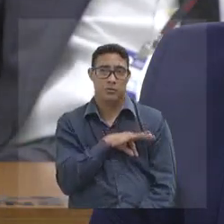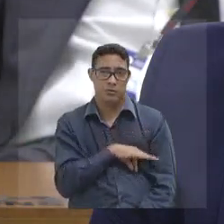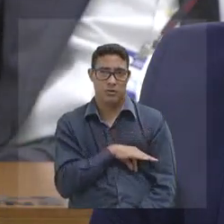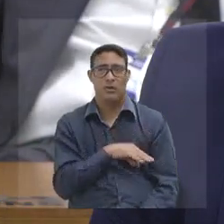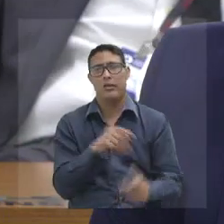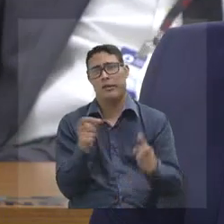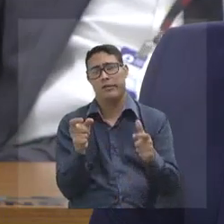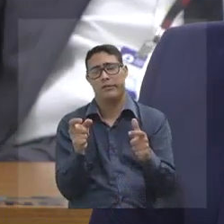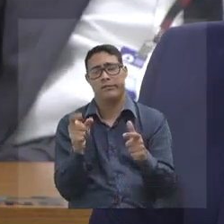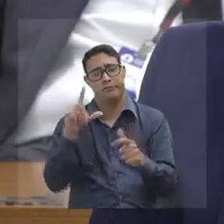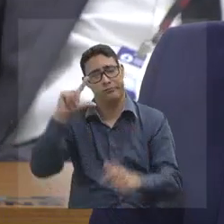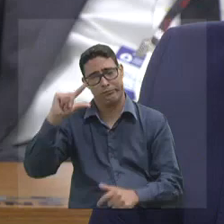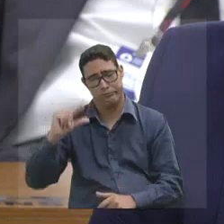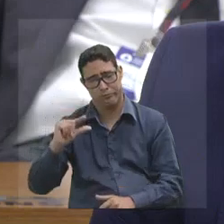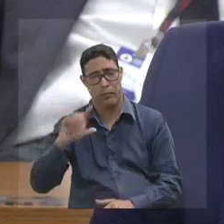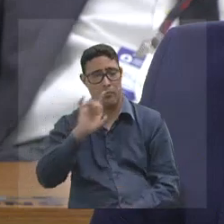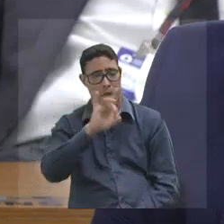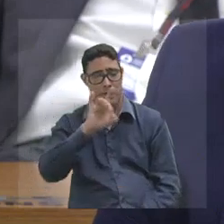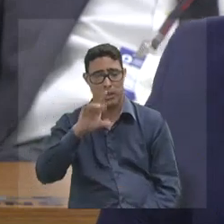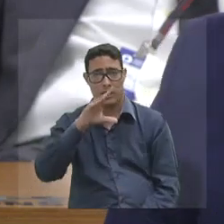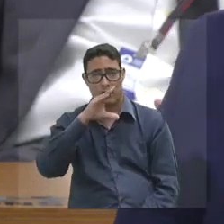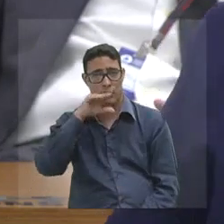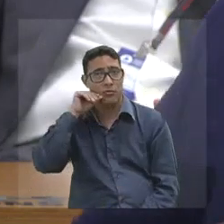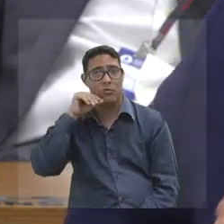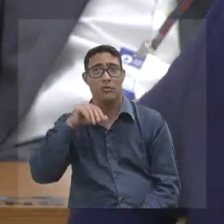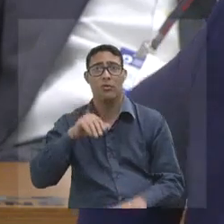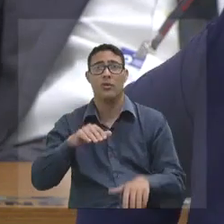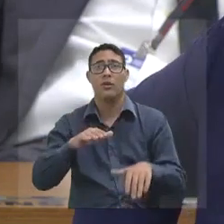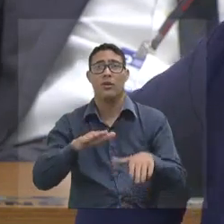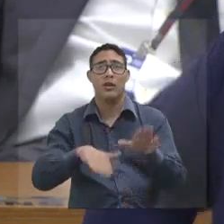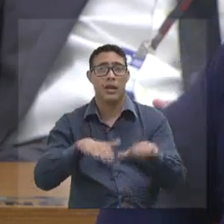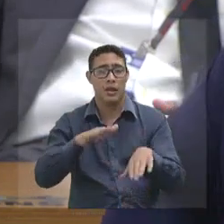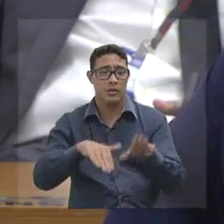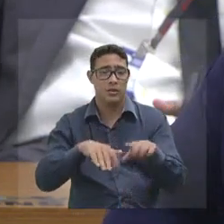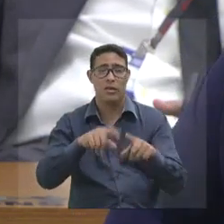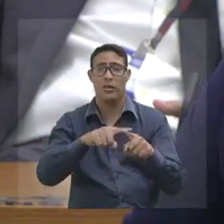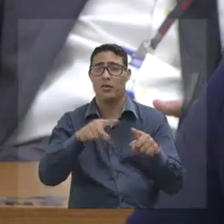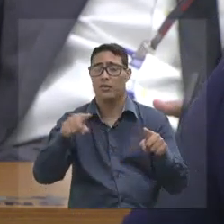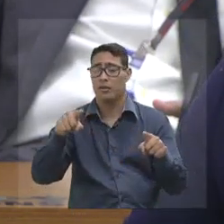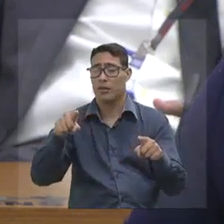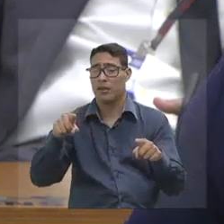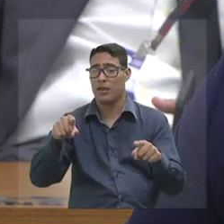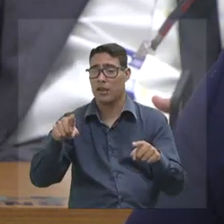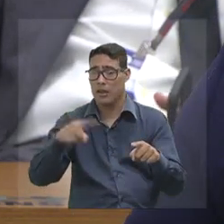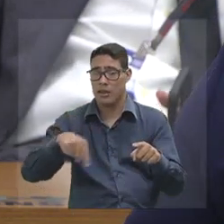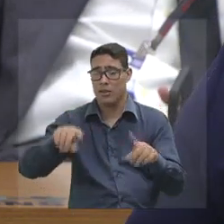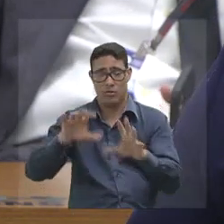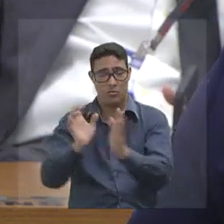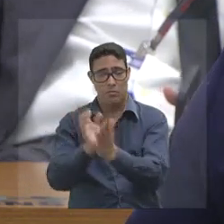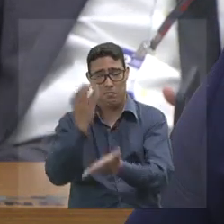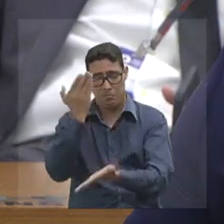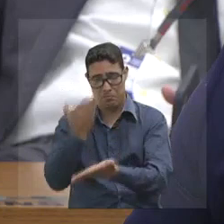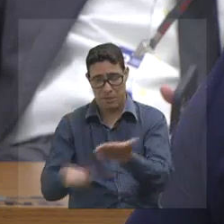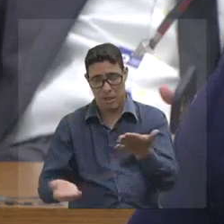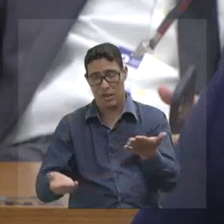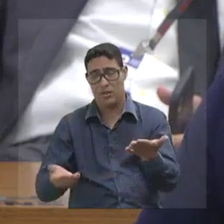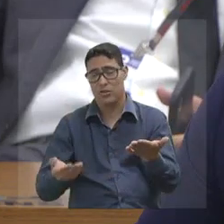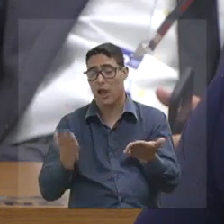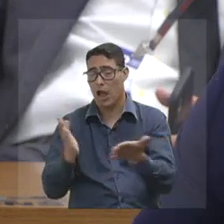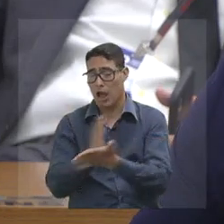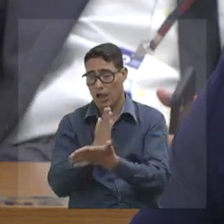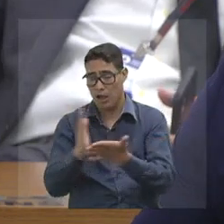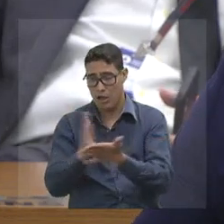adequado para cada servidor e muitas vezes o sistema perde alguns dos seus servidores porque iniciativa privada